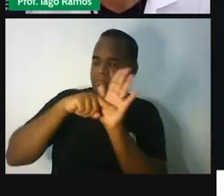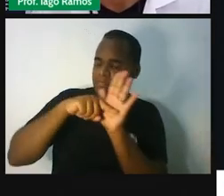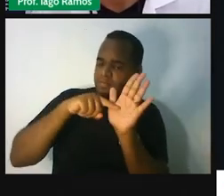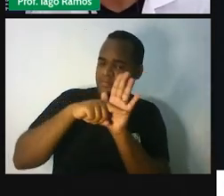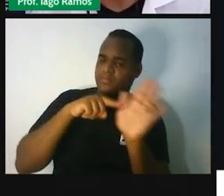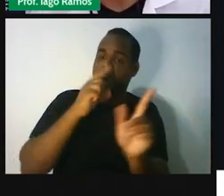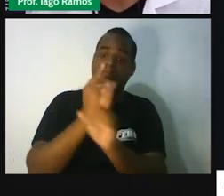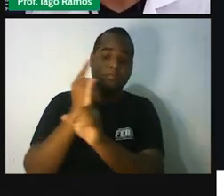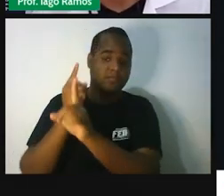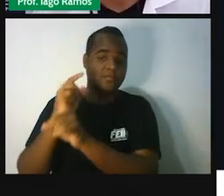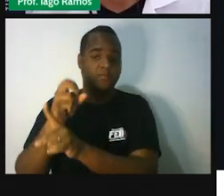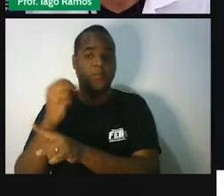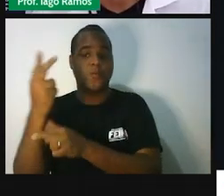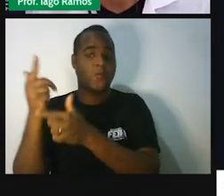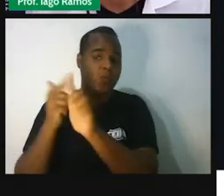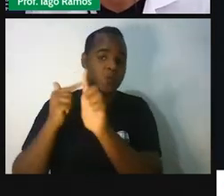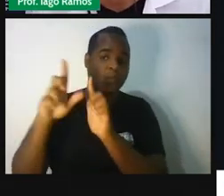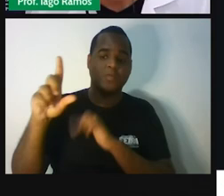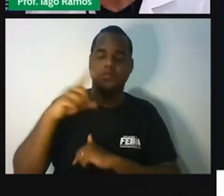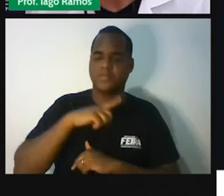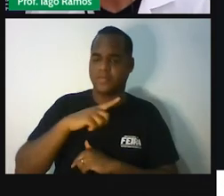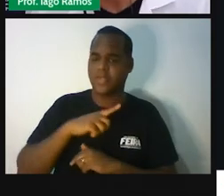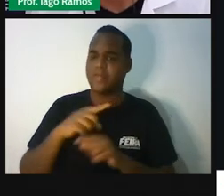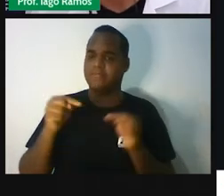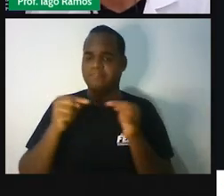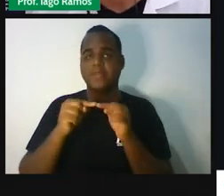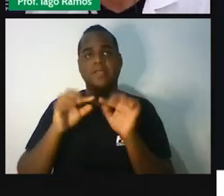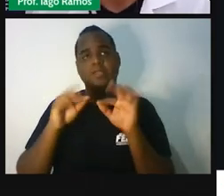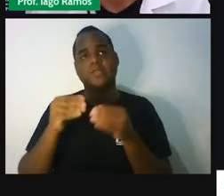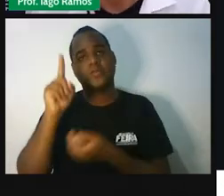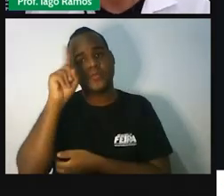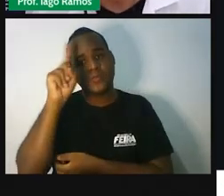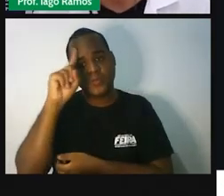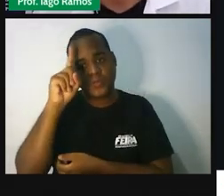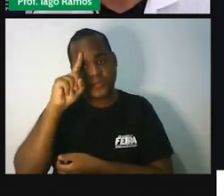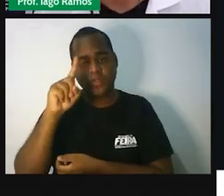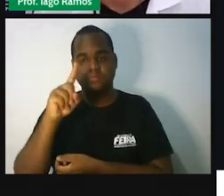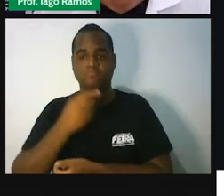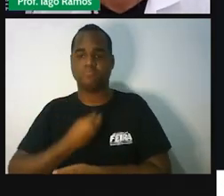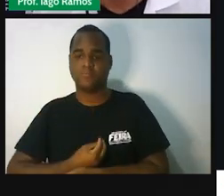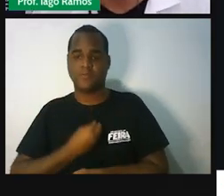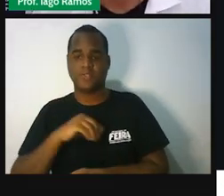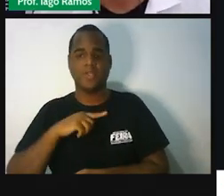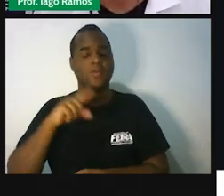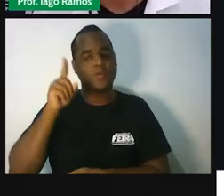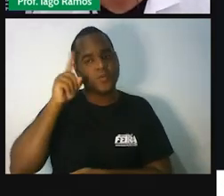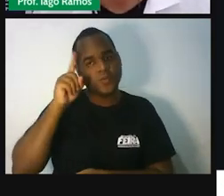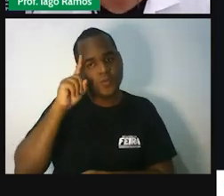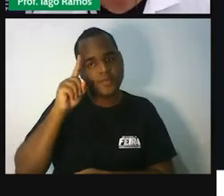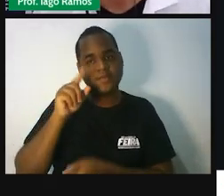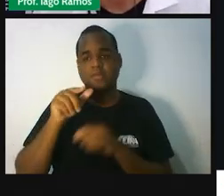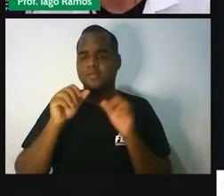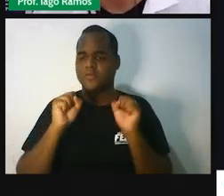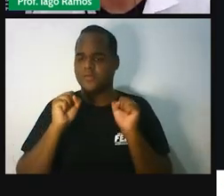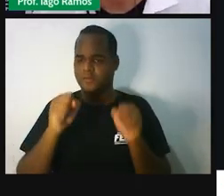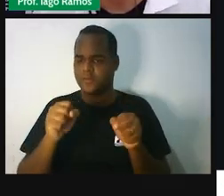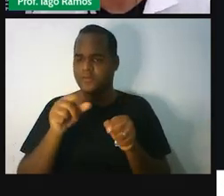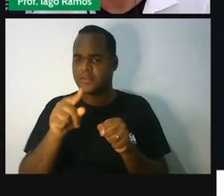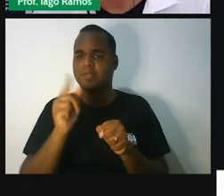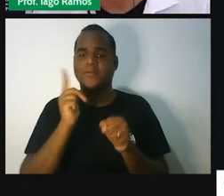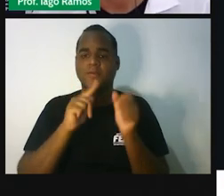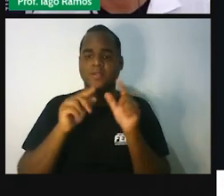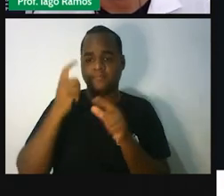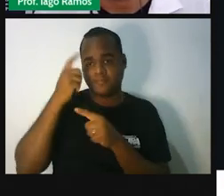pesquisando outras situações do nosso cotidiano, do seu cotidiano, que exige de você saber